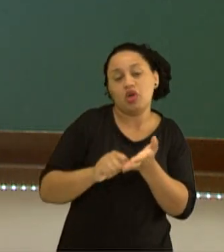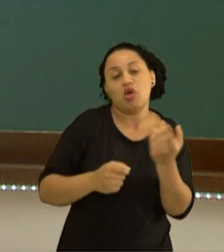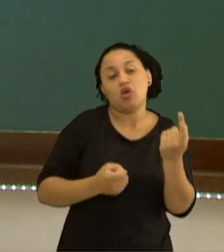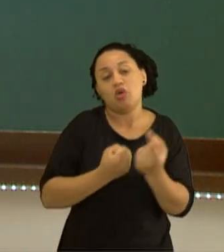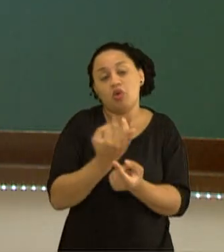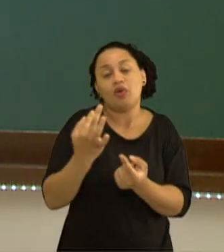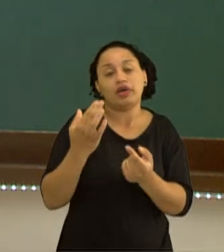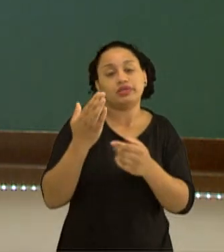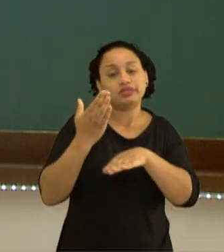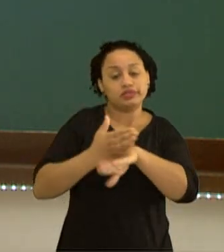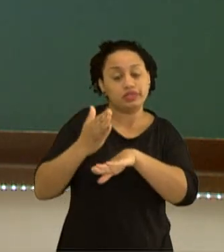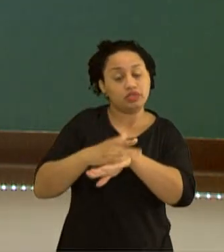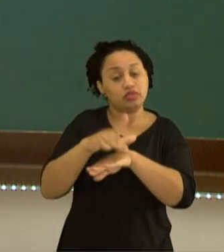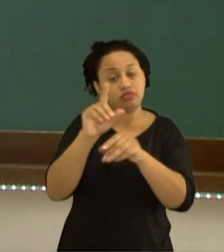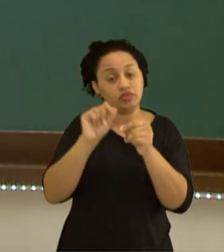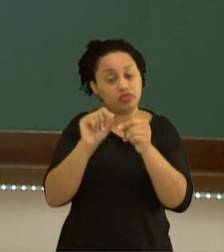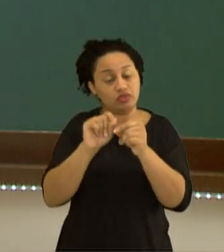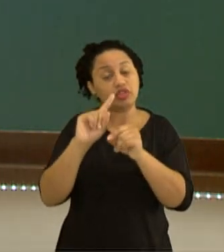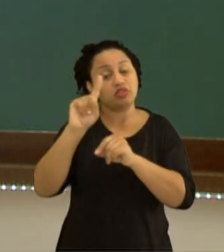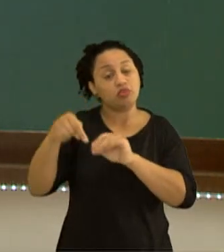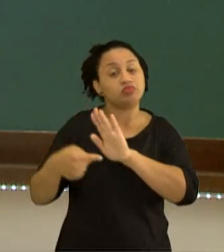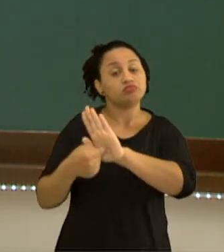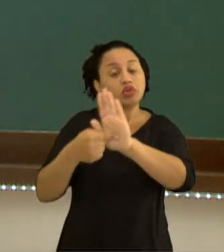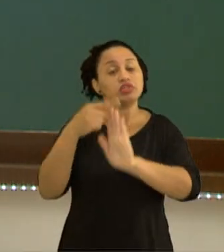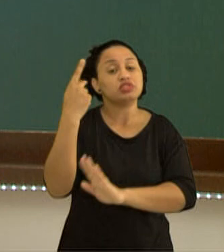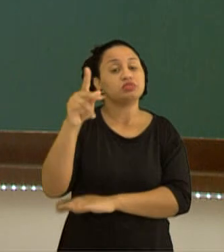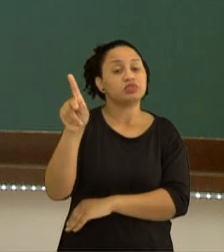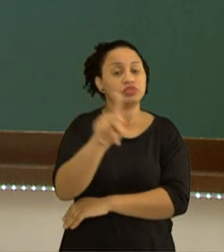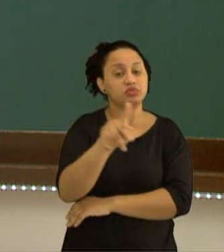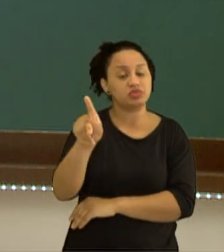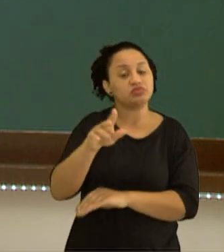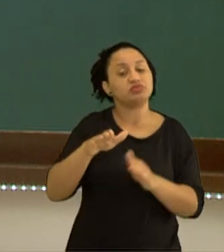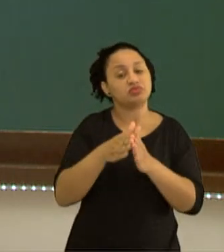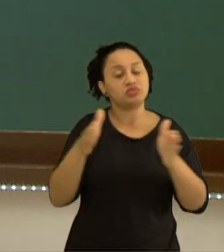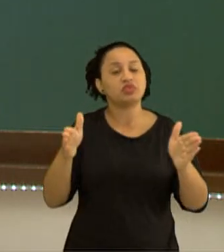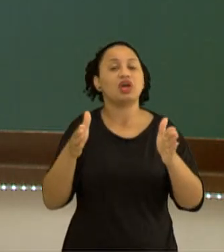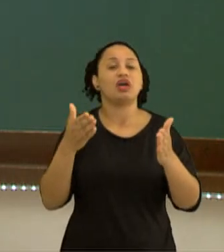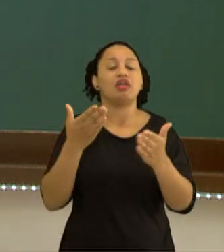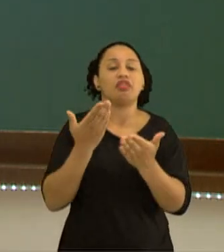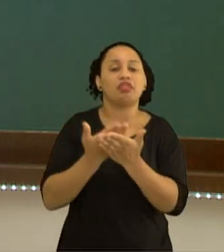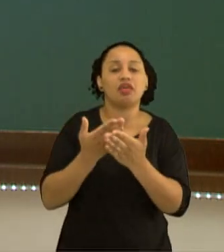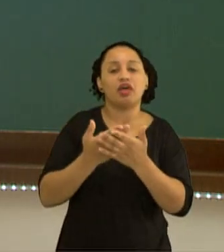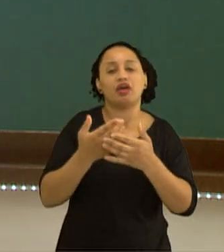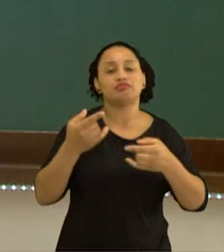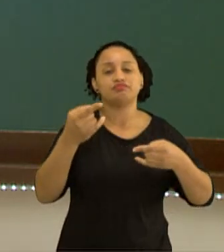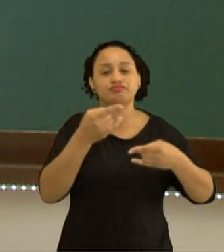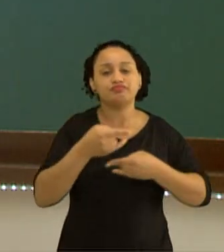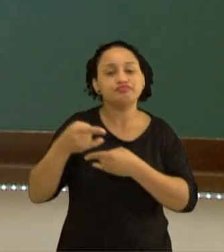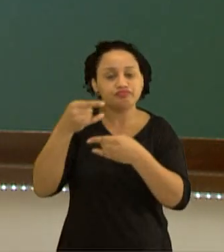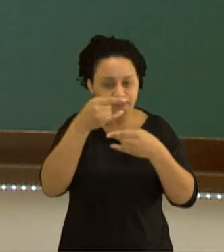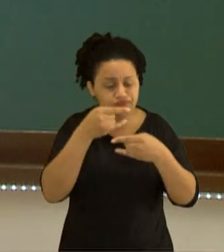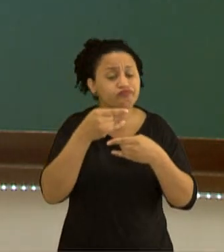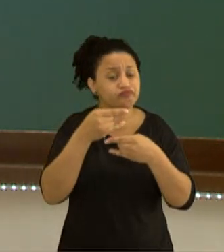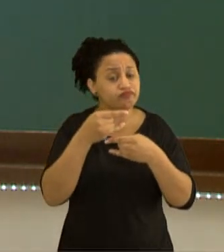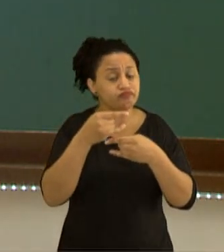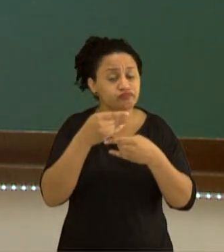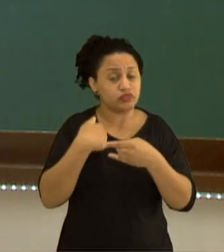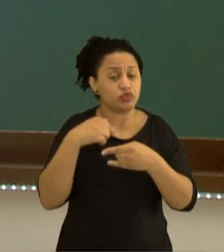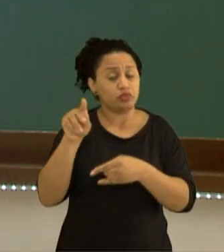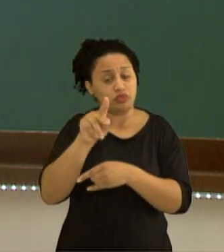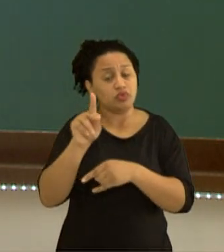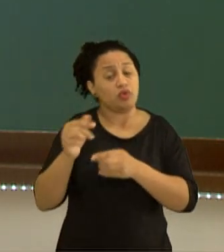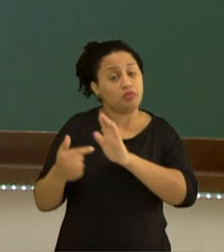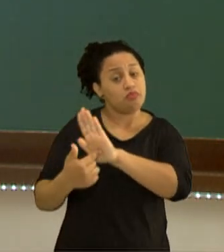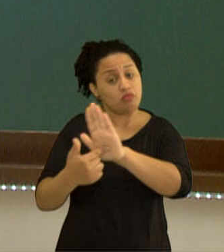exercícios que você realizou, e depois apresentar isso ao seu professor durante o Meet, né, a aula com o seu professor, e